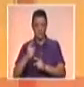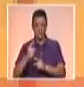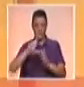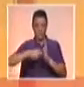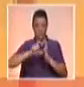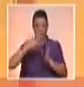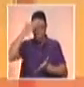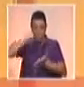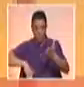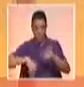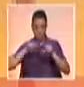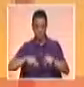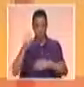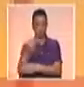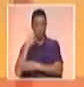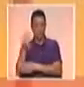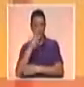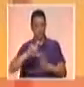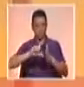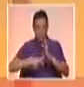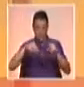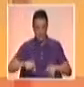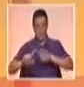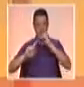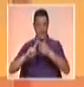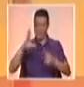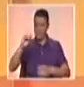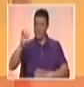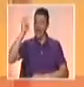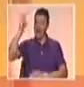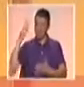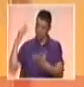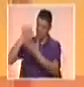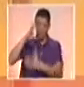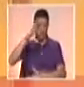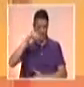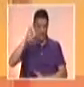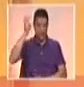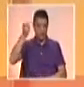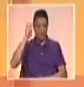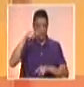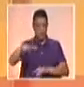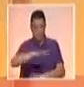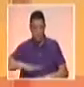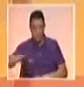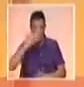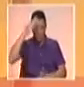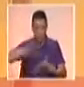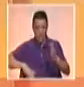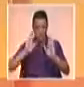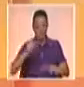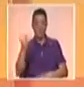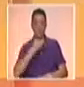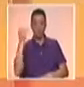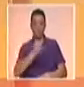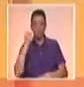projeto do Colégio Cyber é um jovem projeto, completa este ano 10 anos de existência e no local onde existe o colégio existiu o Instituto de